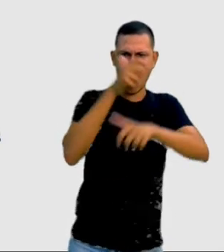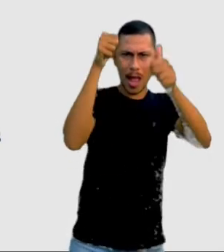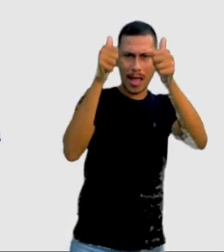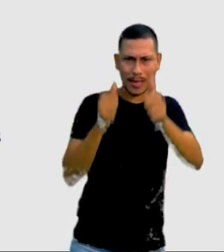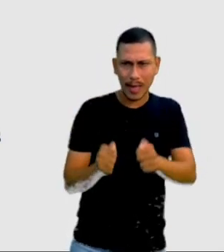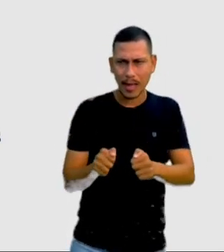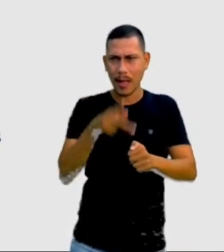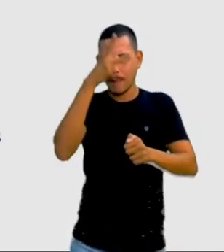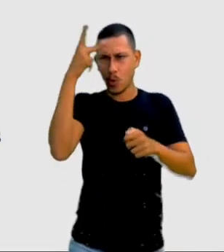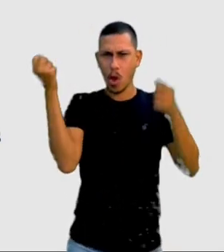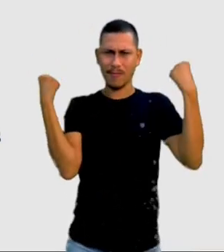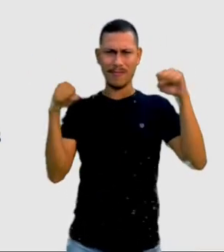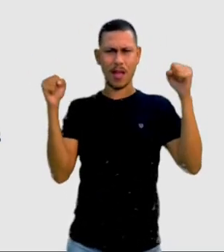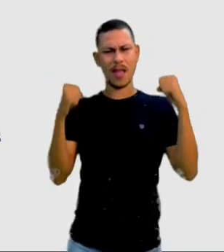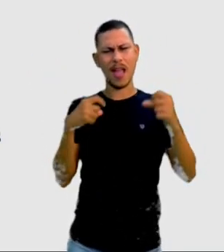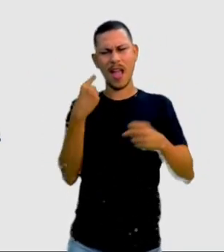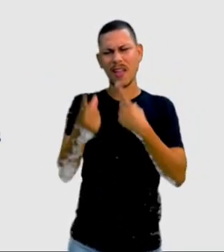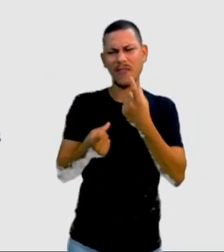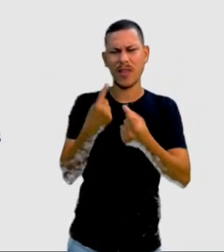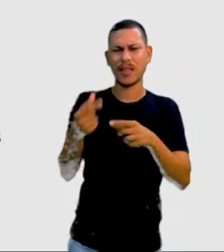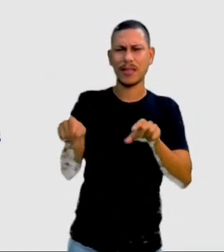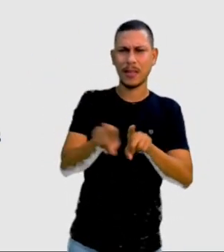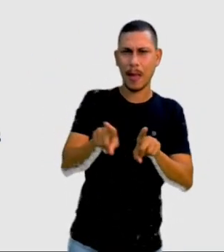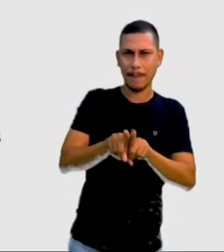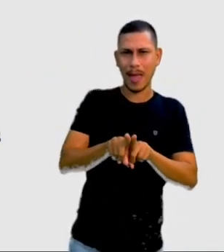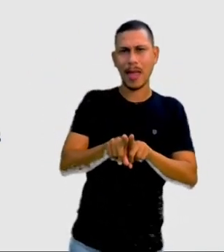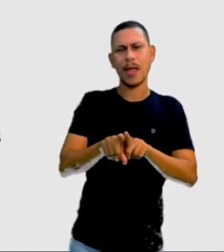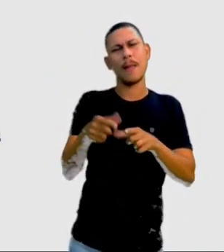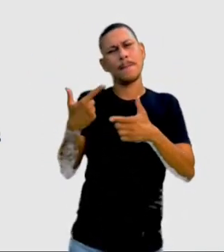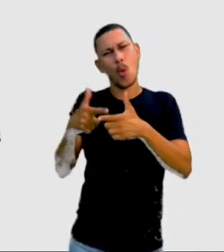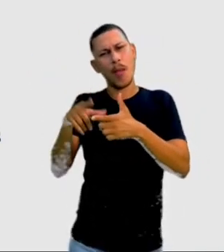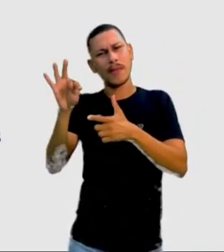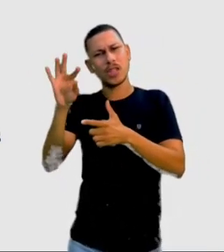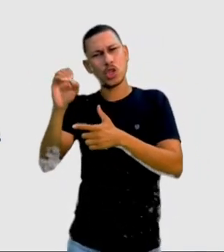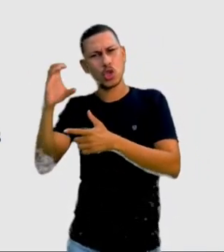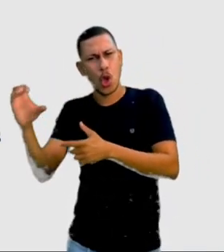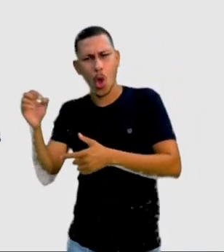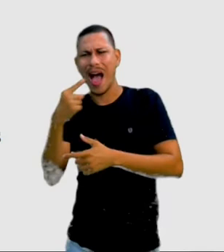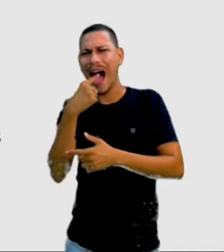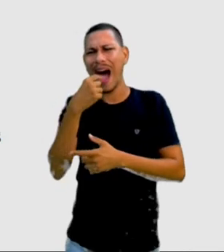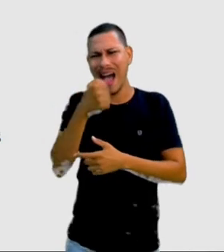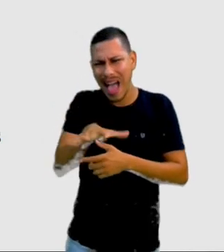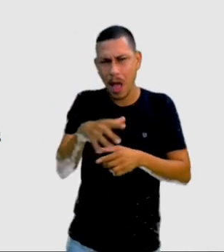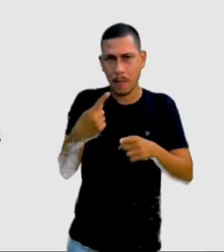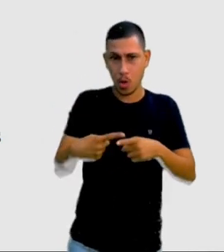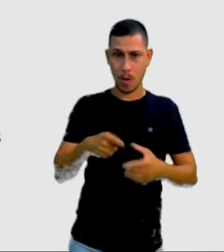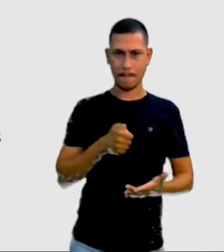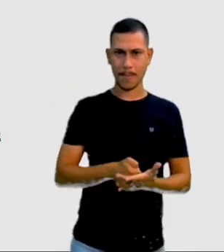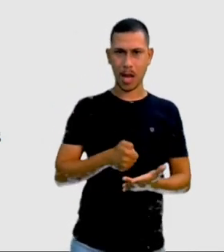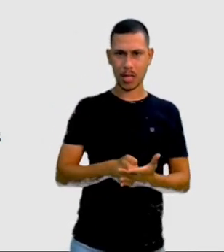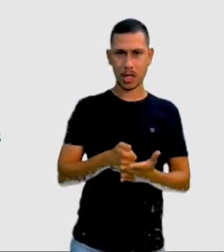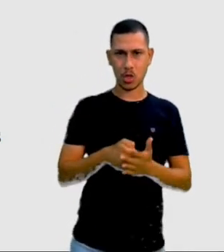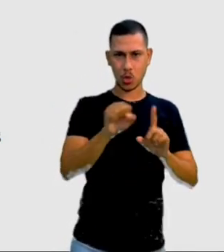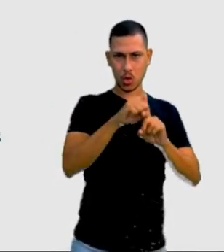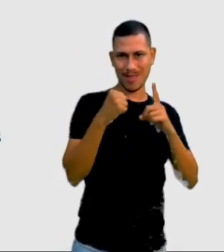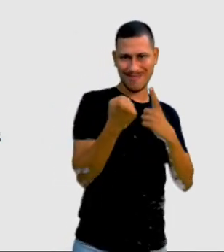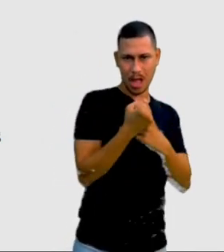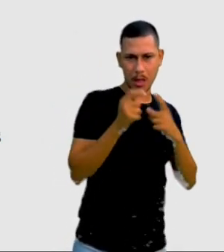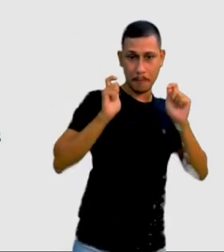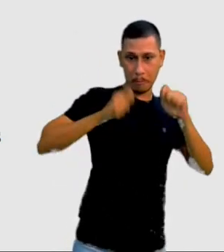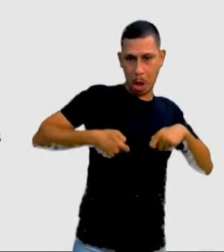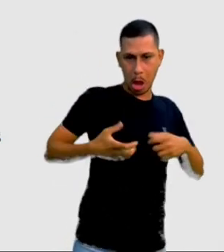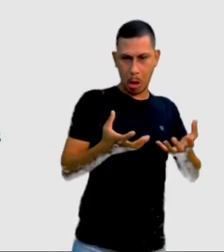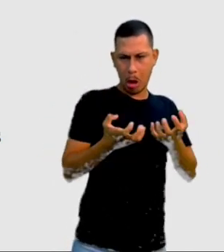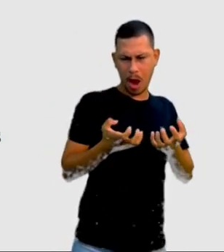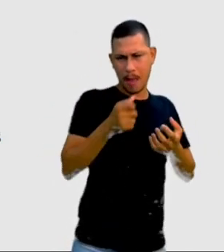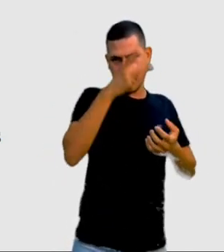atores, atletas, muitas vezes têm esses distúrbios alimentares porque é uma pressão muito grande social para eles.